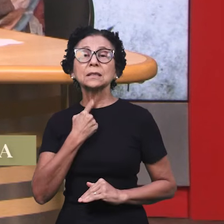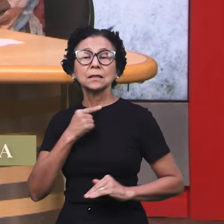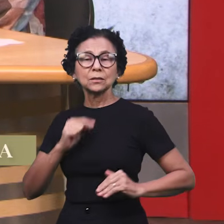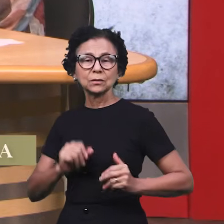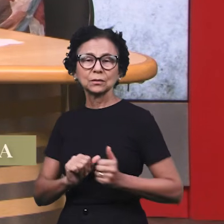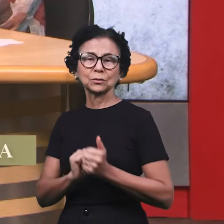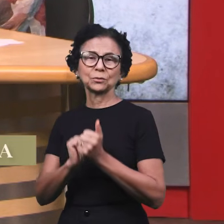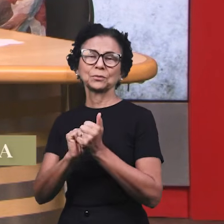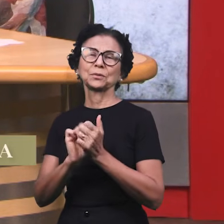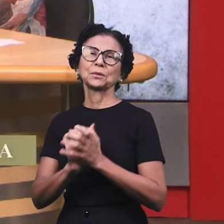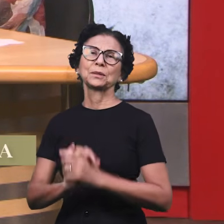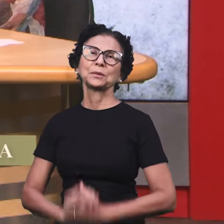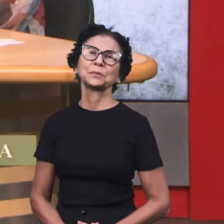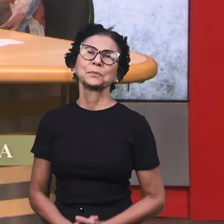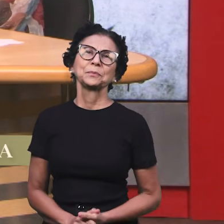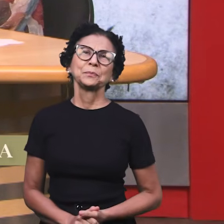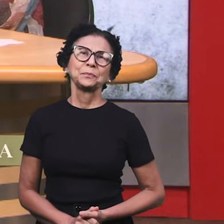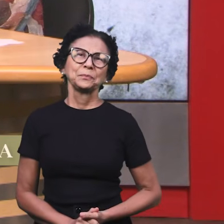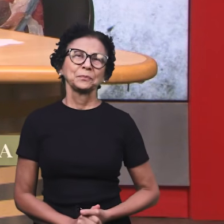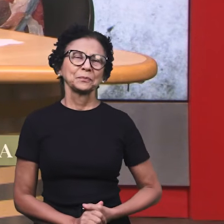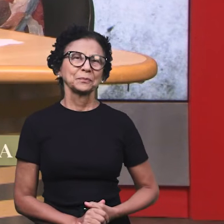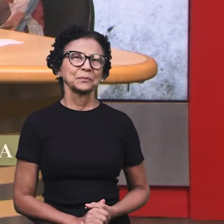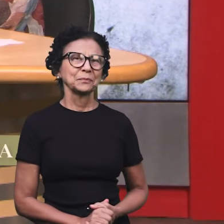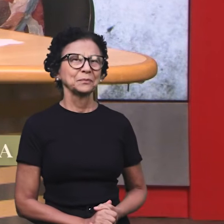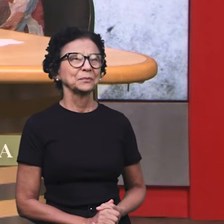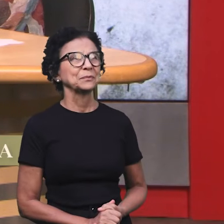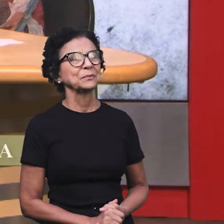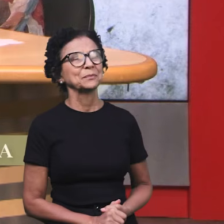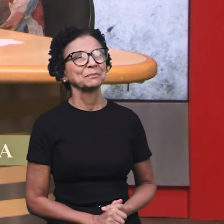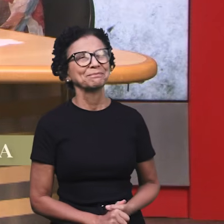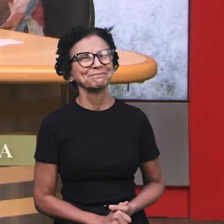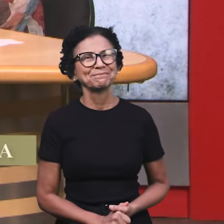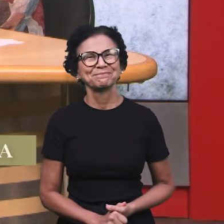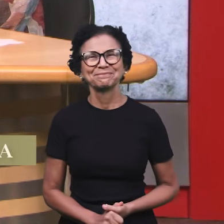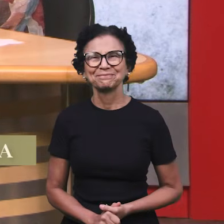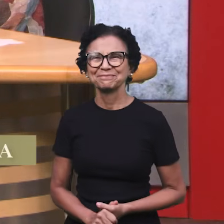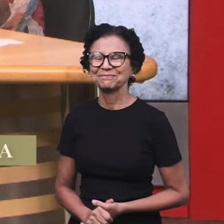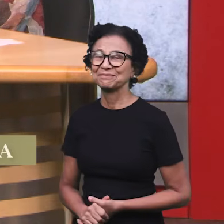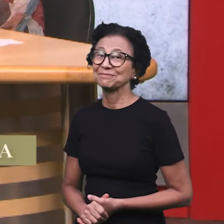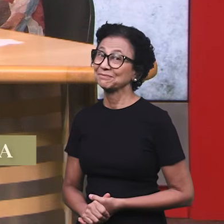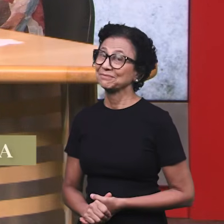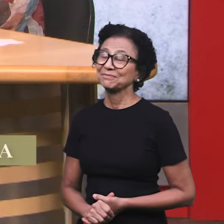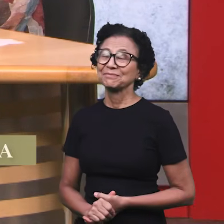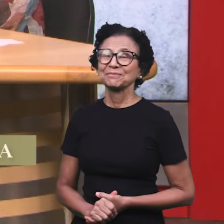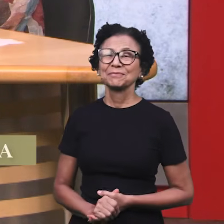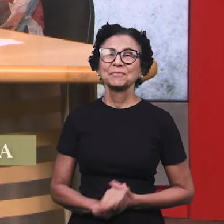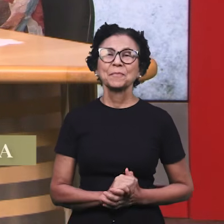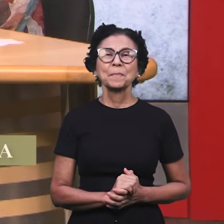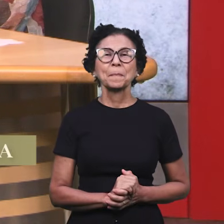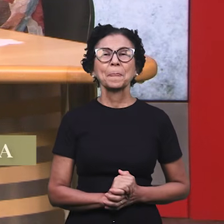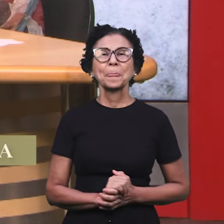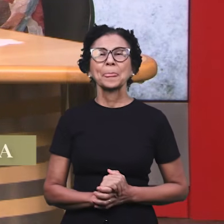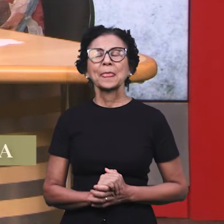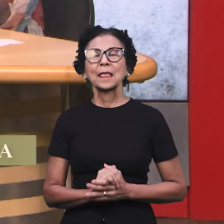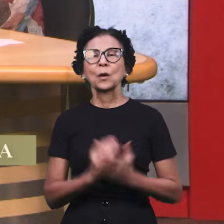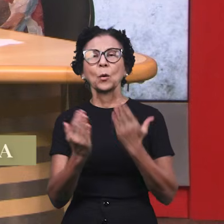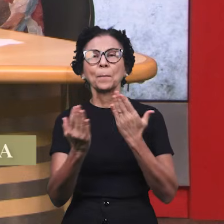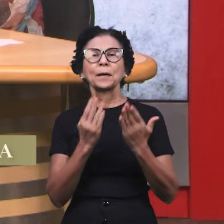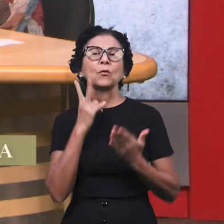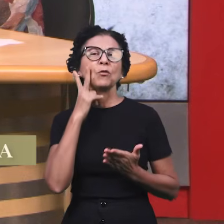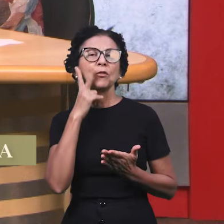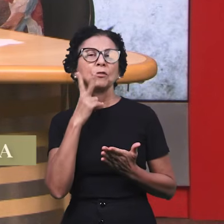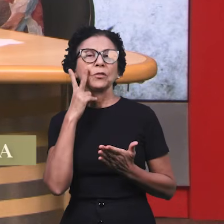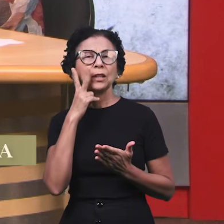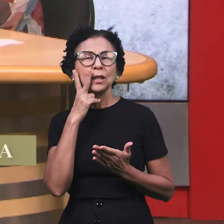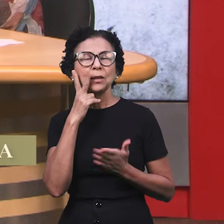é o responsável pela É alegria. verdade. Glória a Jesus. A casa de um servo de Deus é uma casa aconchegante,